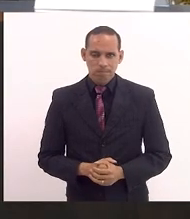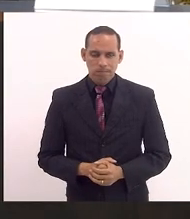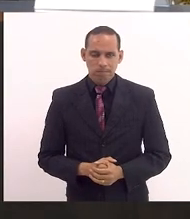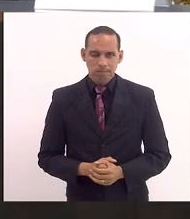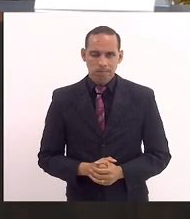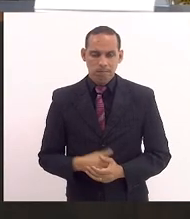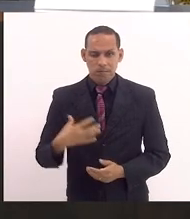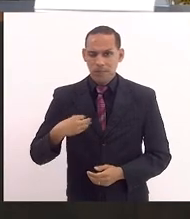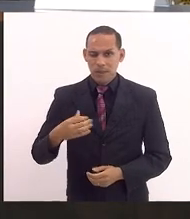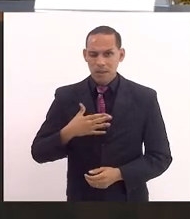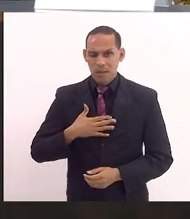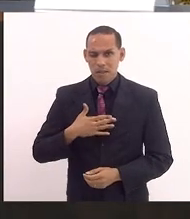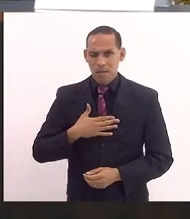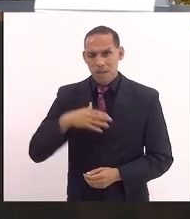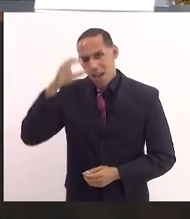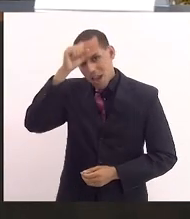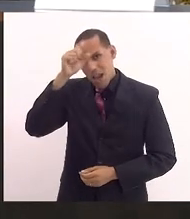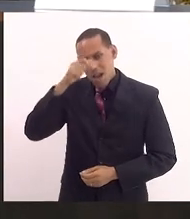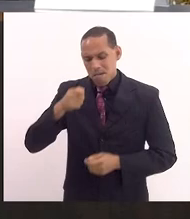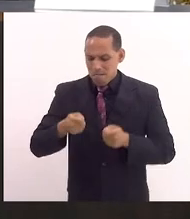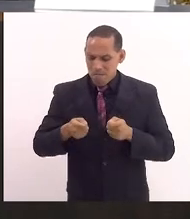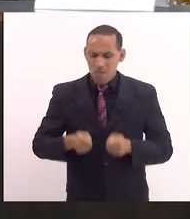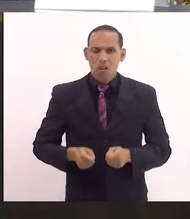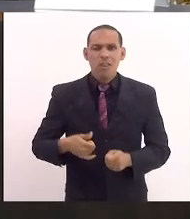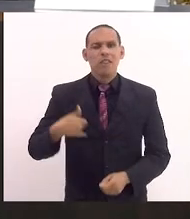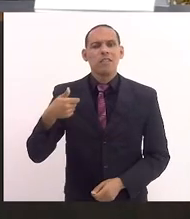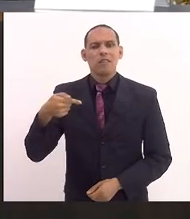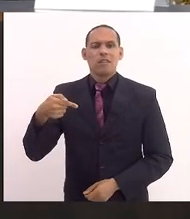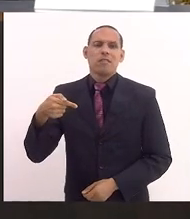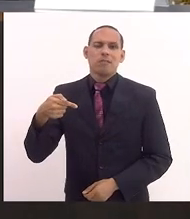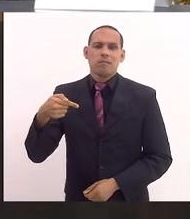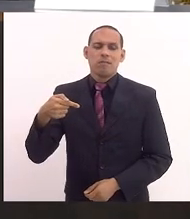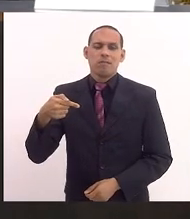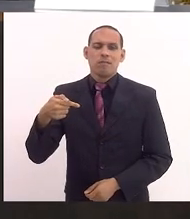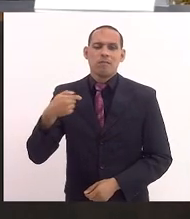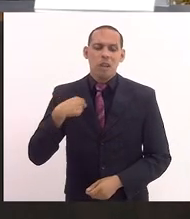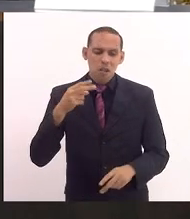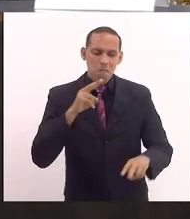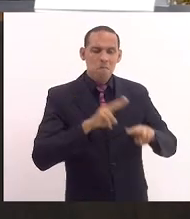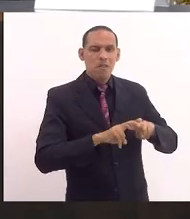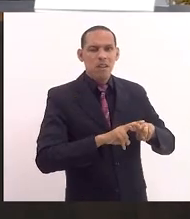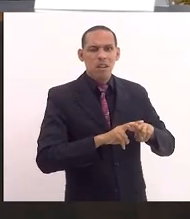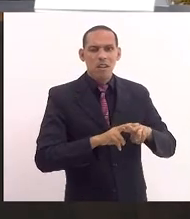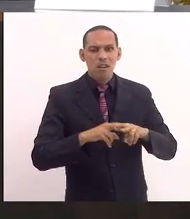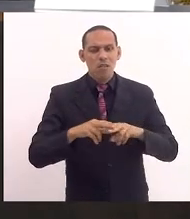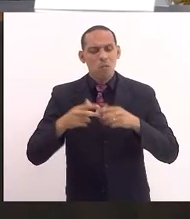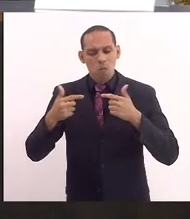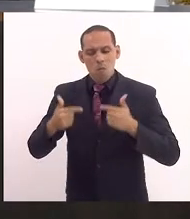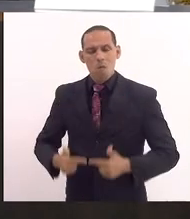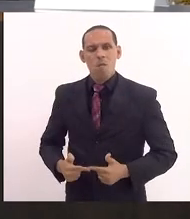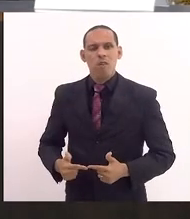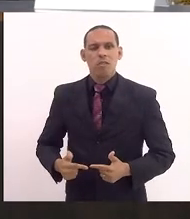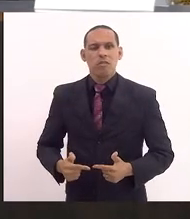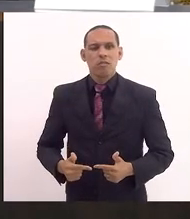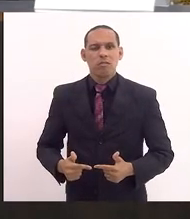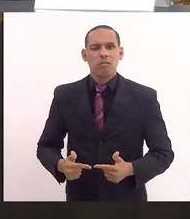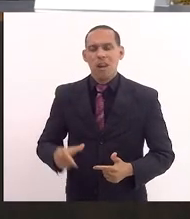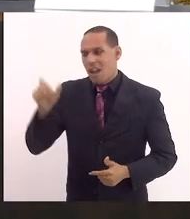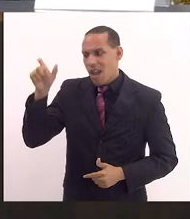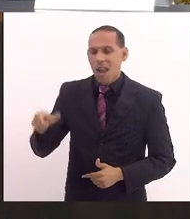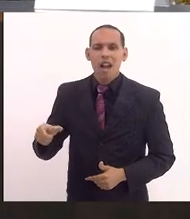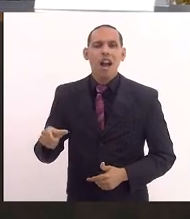Minha filha teve que aprender a ser forte com 7 anos, quando me prenderam injustamente. Ela precisou aprender a lidar com a dor da minha